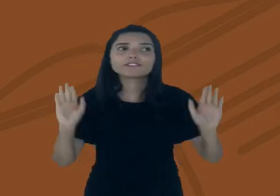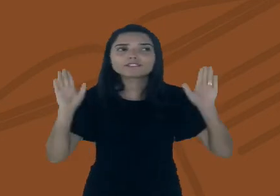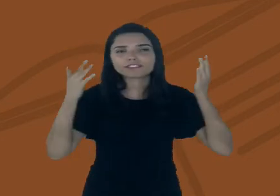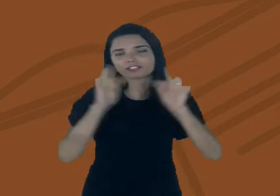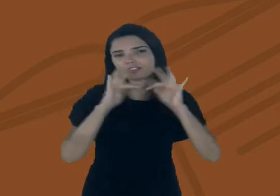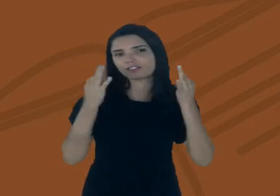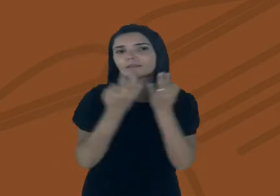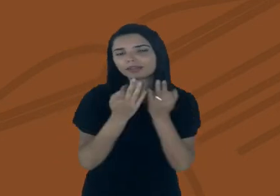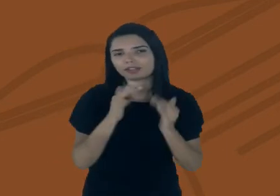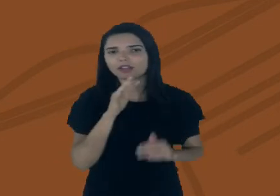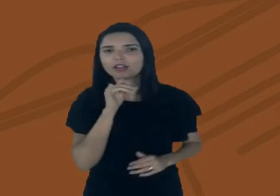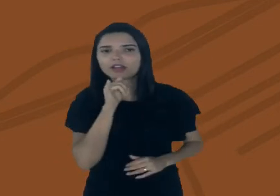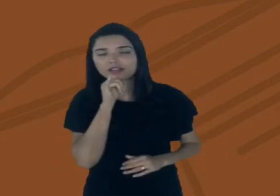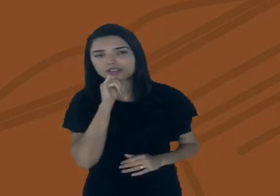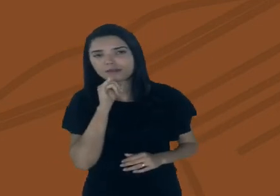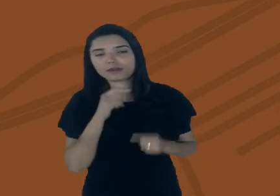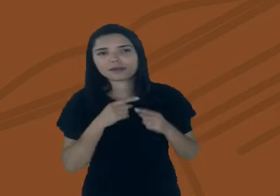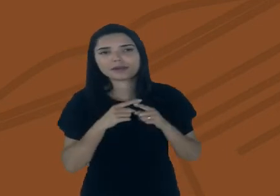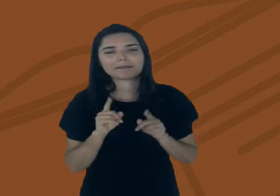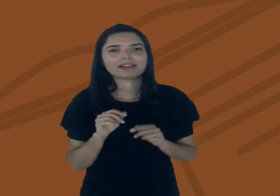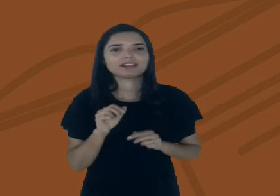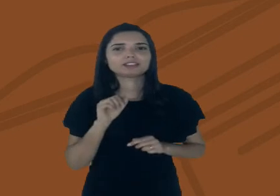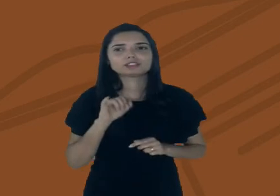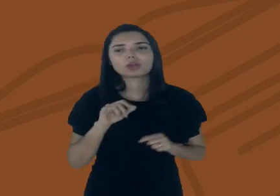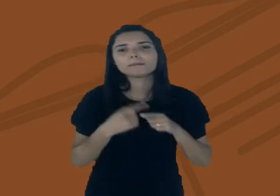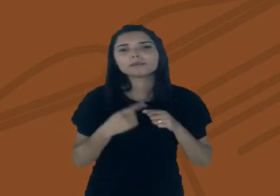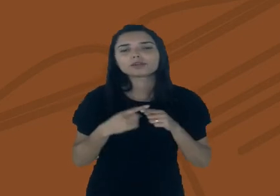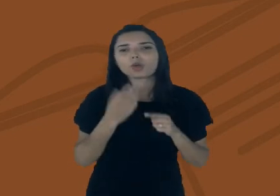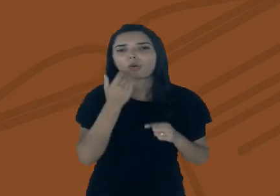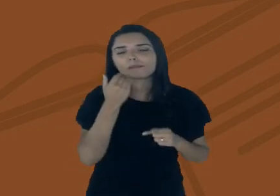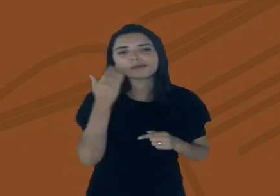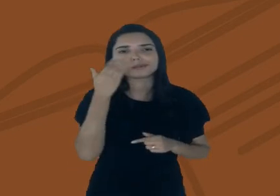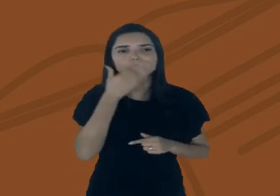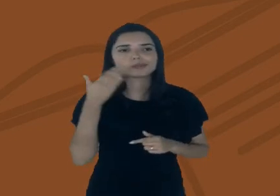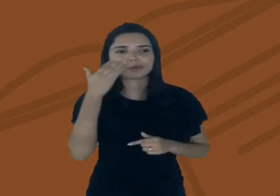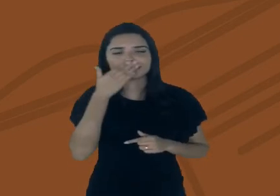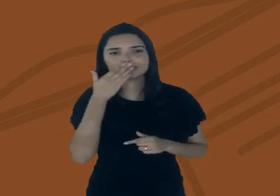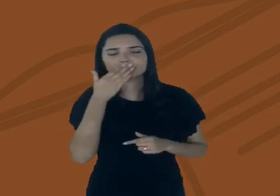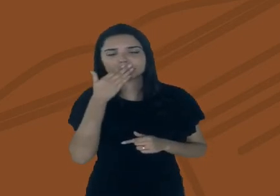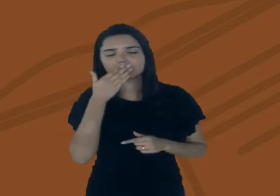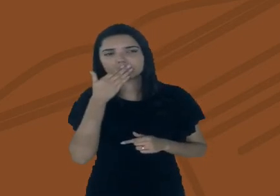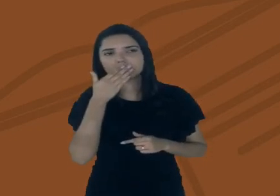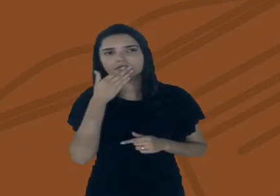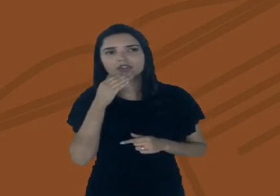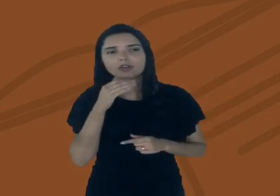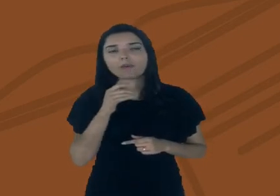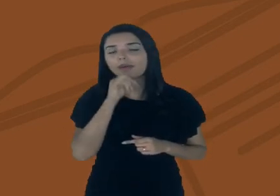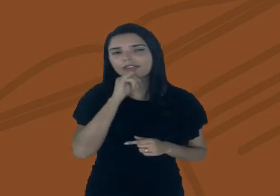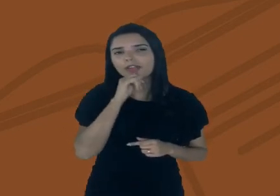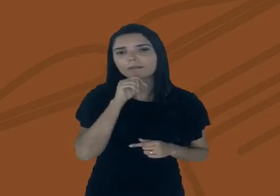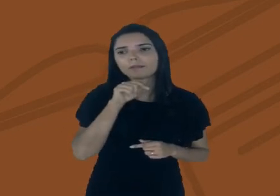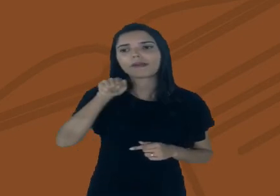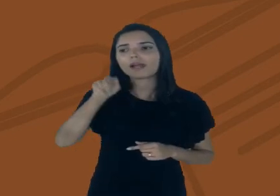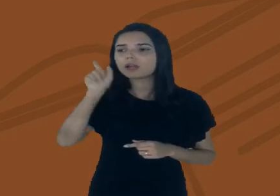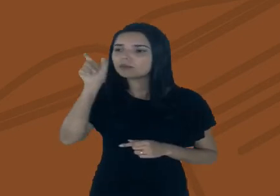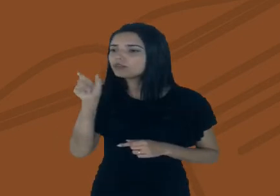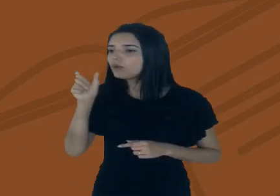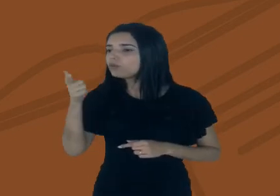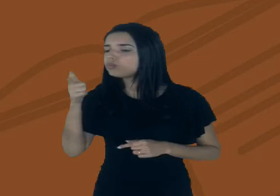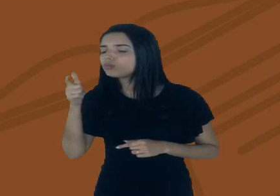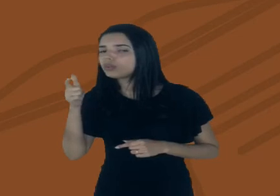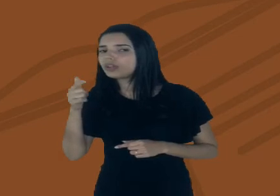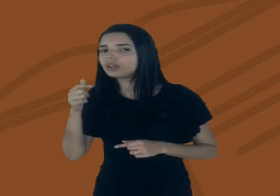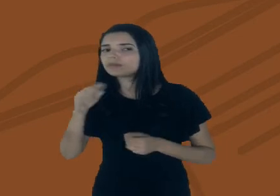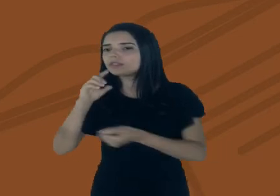Mas aí, dizer que só porque você comeu uma quantidade de doce hoje, uma pessoa que não tem diabetes, claro, uma quantidade de doce hoje já está